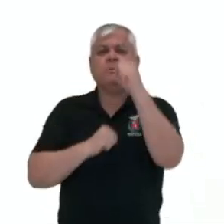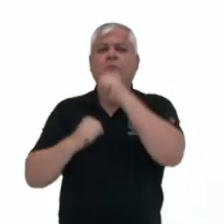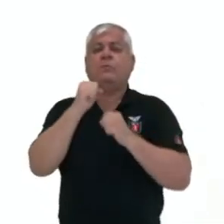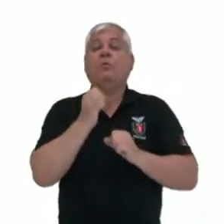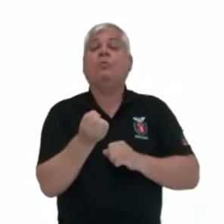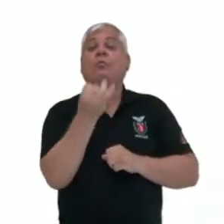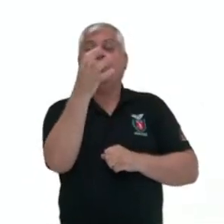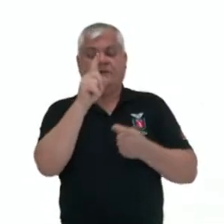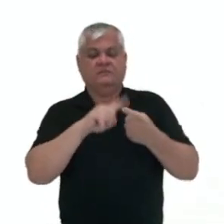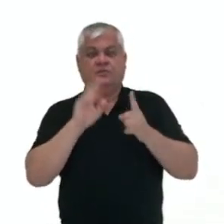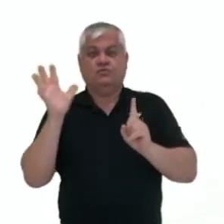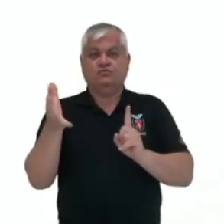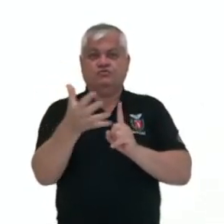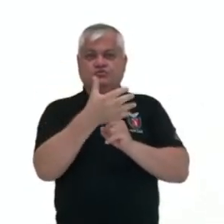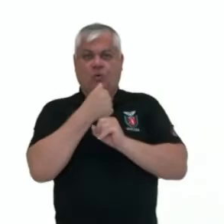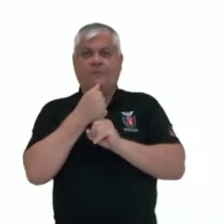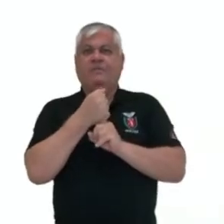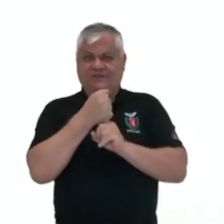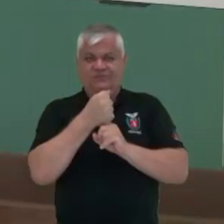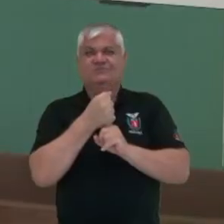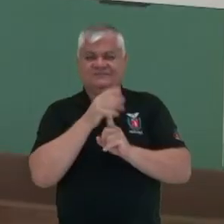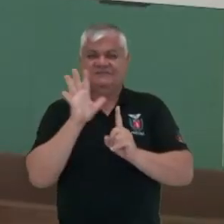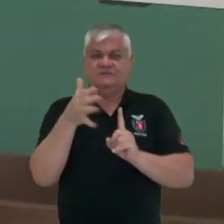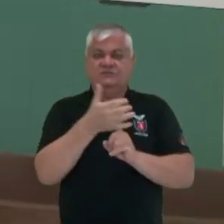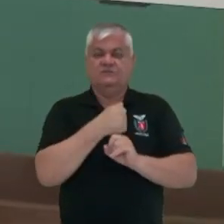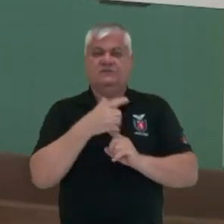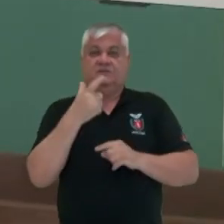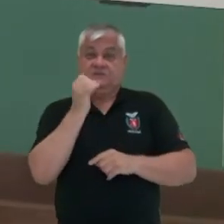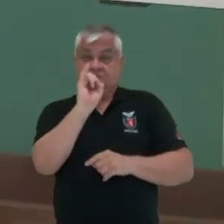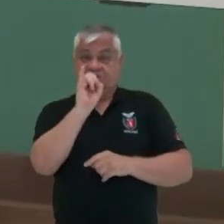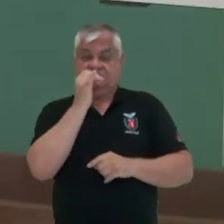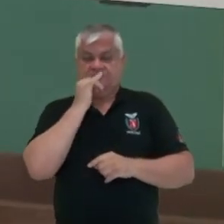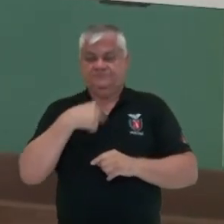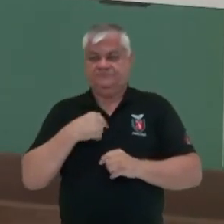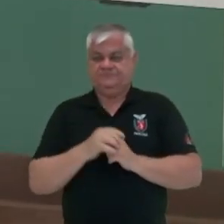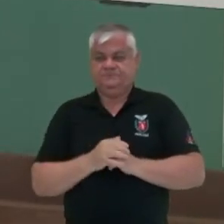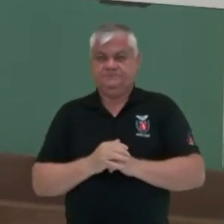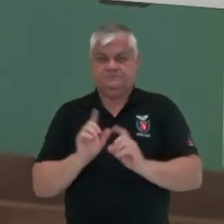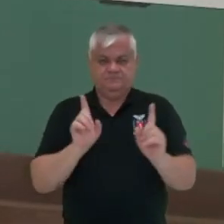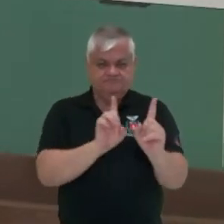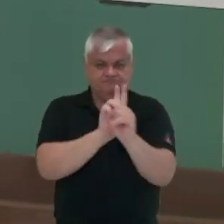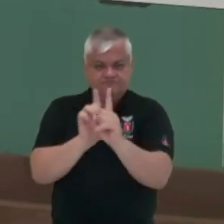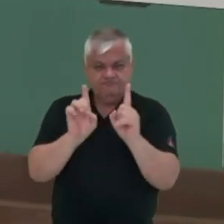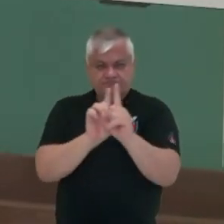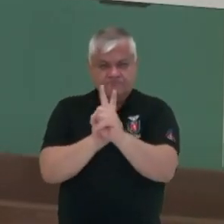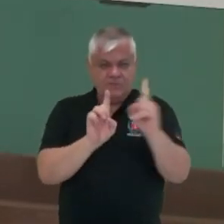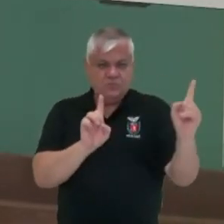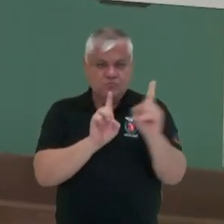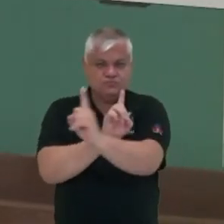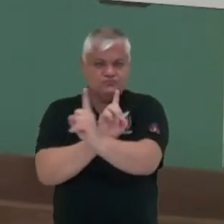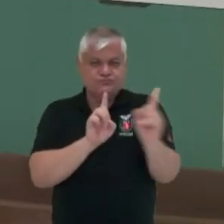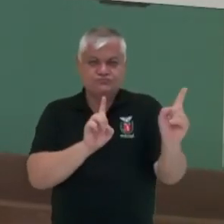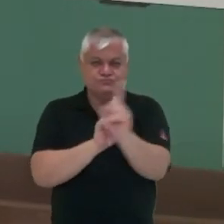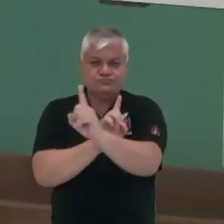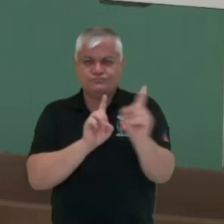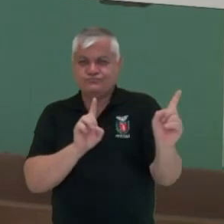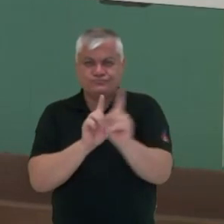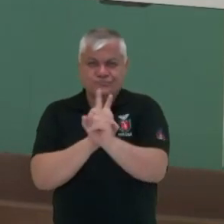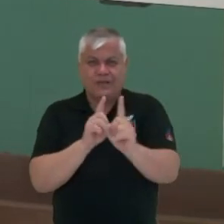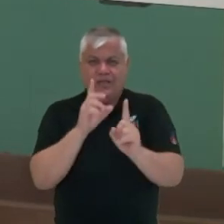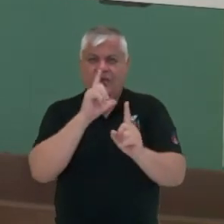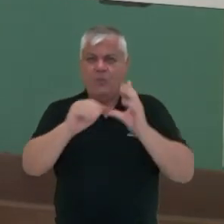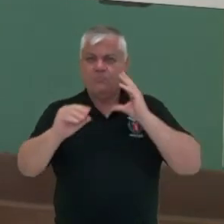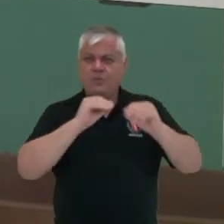o domínio da luta, isso conta muito. Então, se eu estou lutando e aí o meu adversário está se esquivando muito, ele está fugindo da luta,